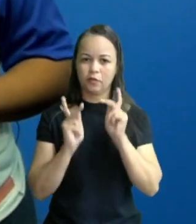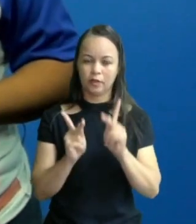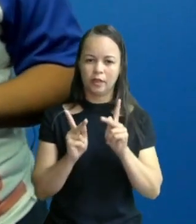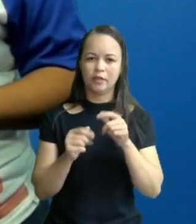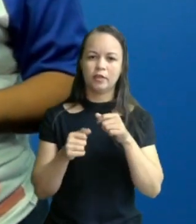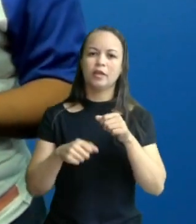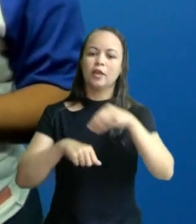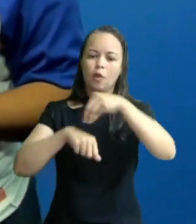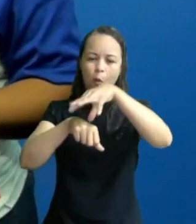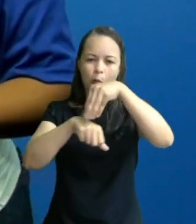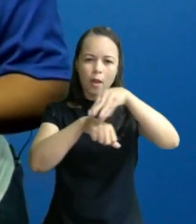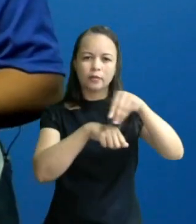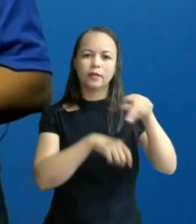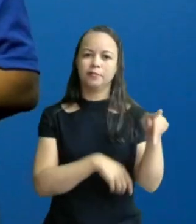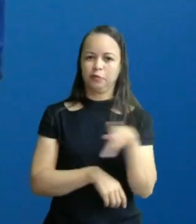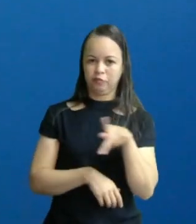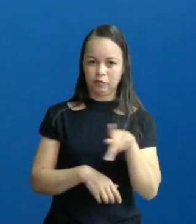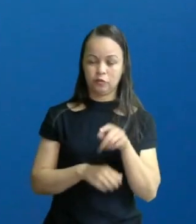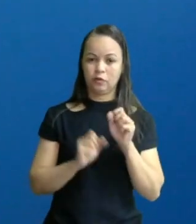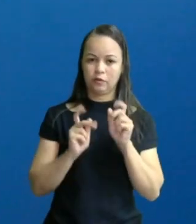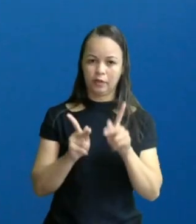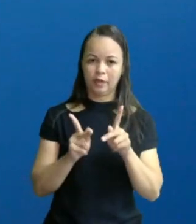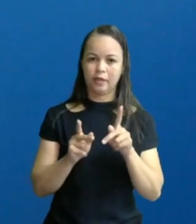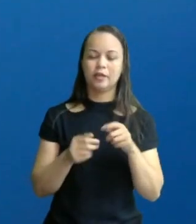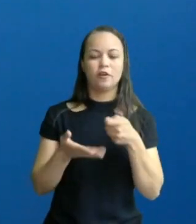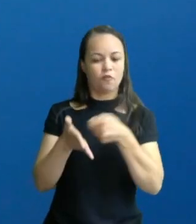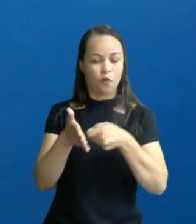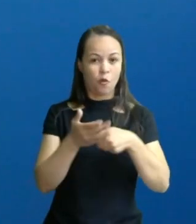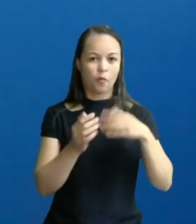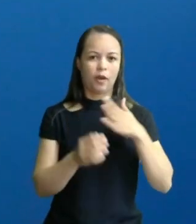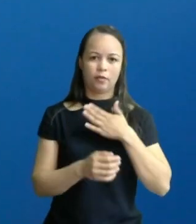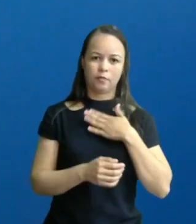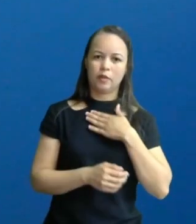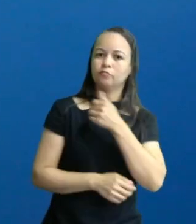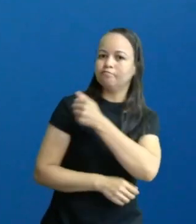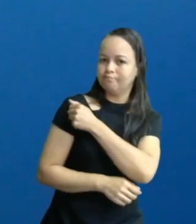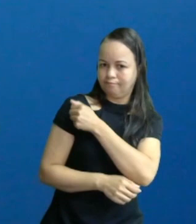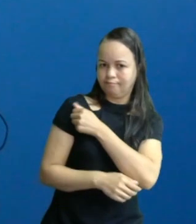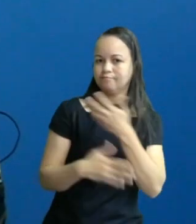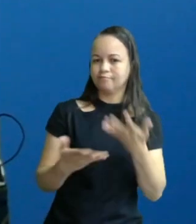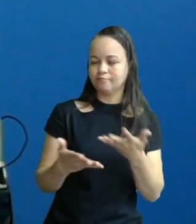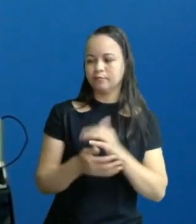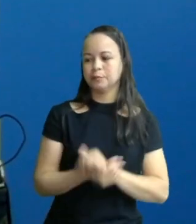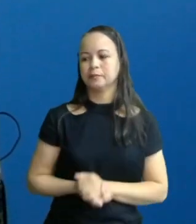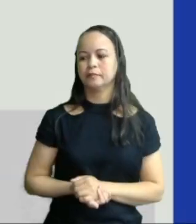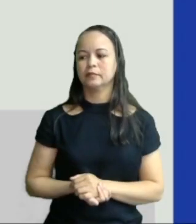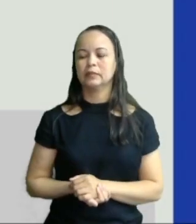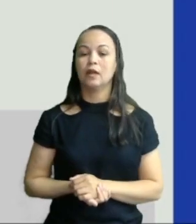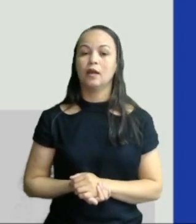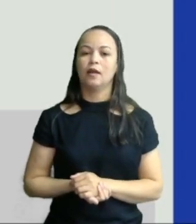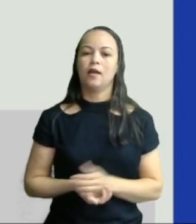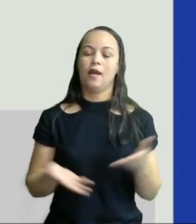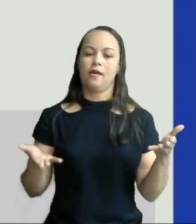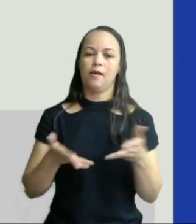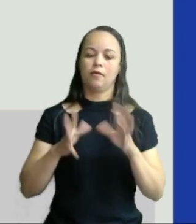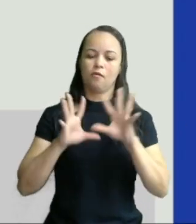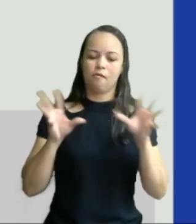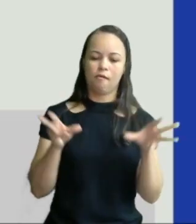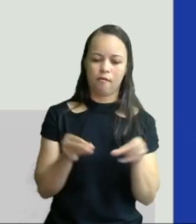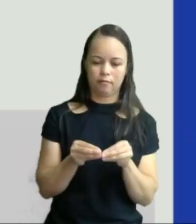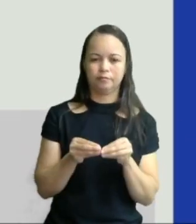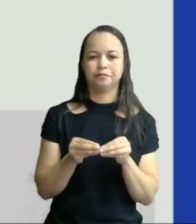E compartilha com a professora, tá bom? Eu vou cobrar dos meus alunos. Vamos agora para a nossa